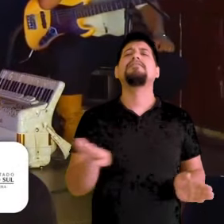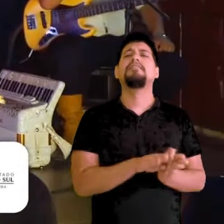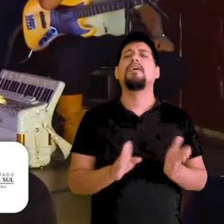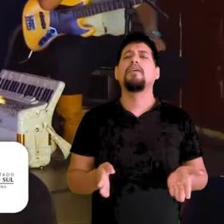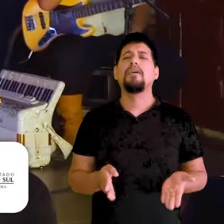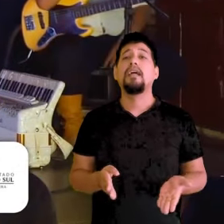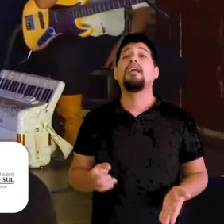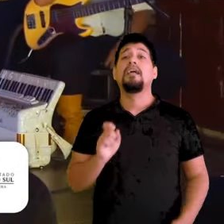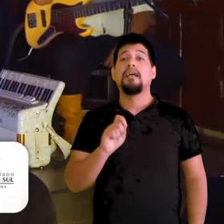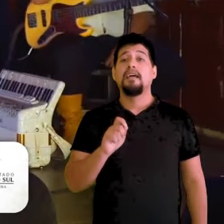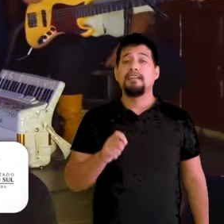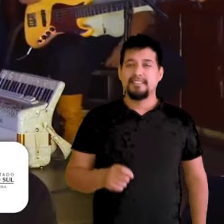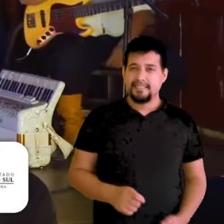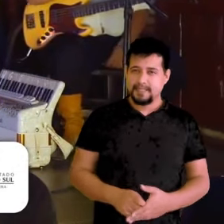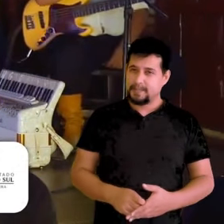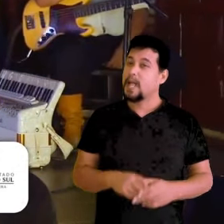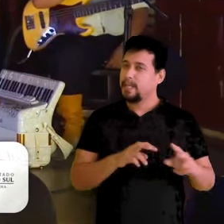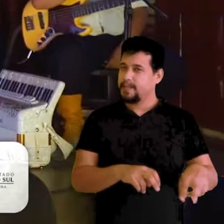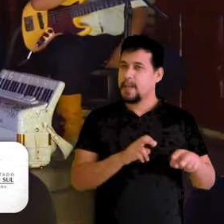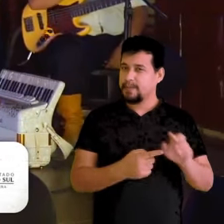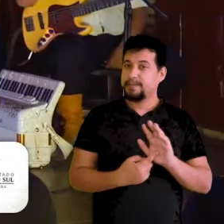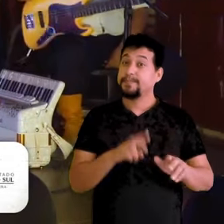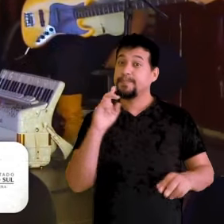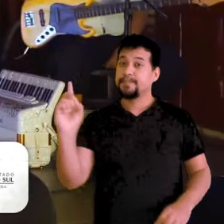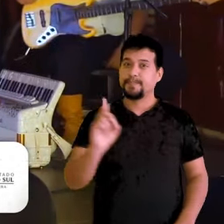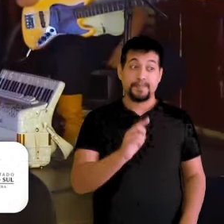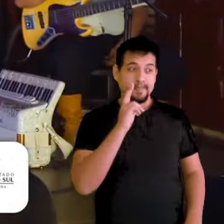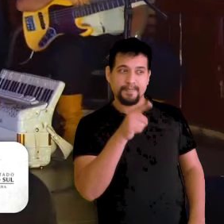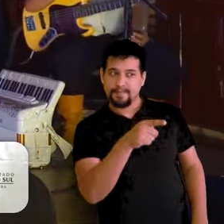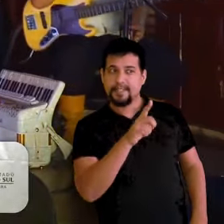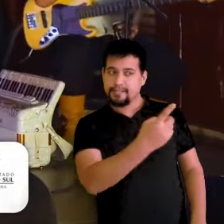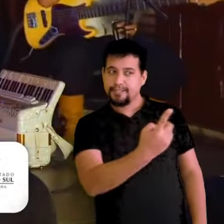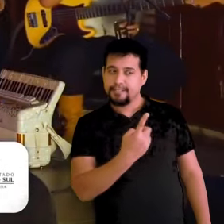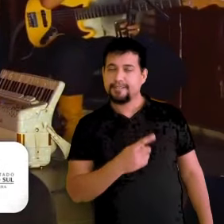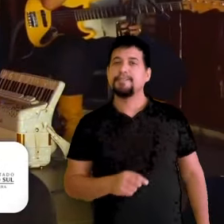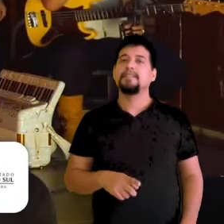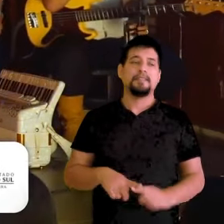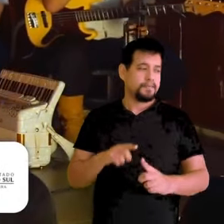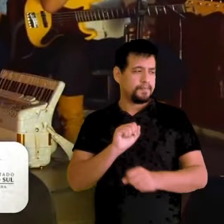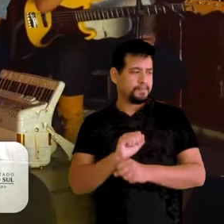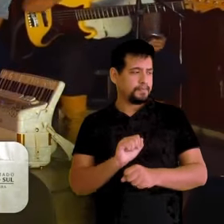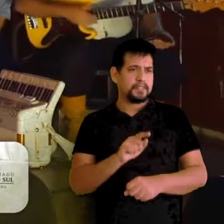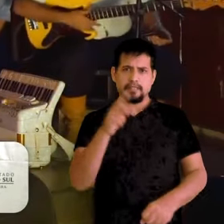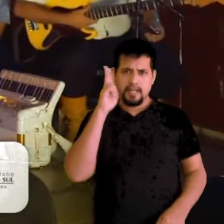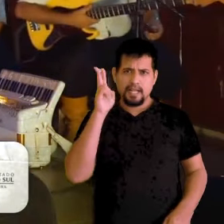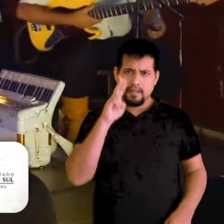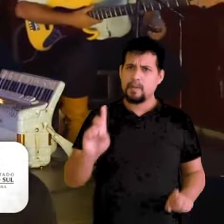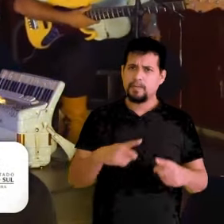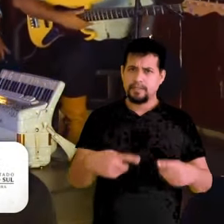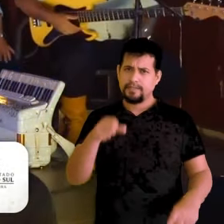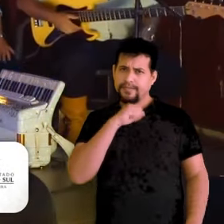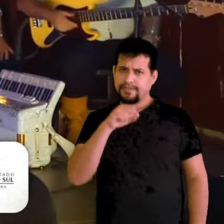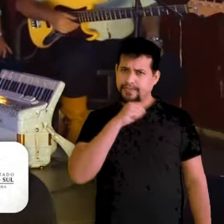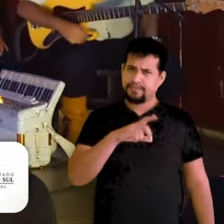Mas quem vem lá, che? É o tio Juvencio com sua estampa campeã. Ah, tá vindo ele ali, ó. Não é o Juvencio. Só que tem uma, eu vou até sair. Lembra daqui